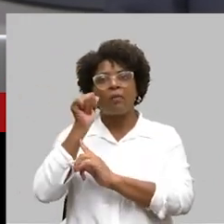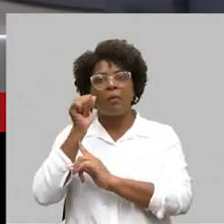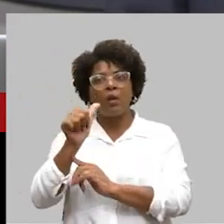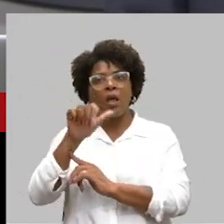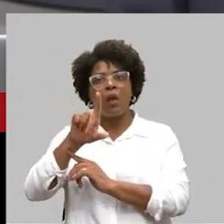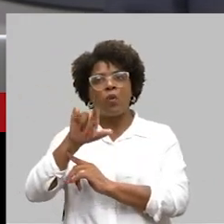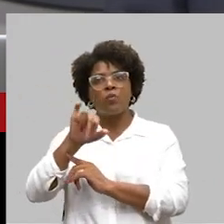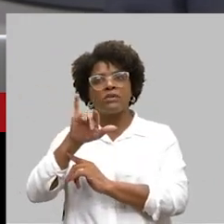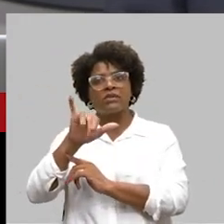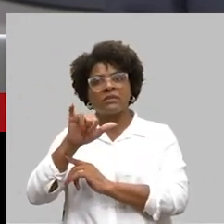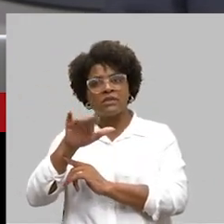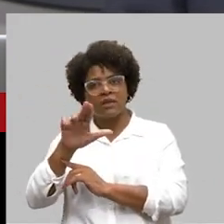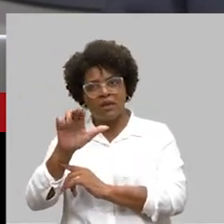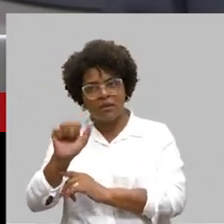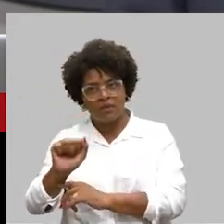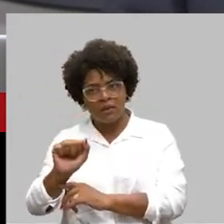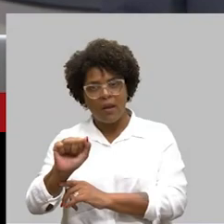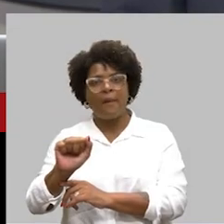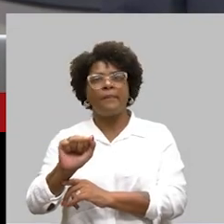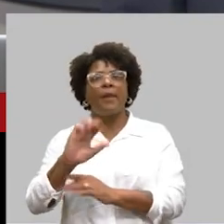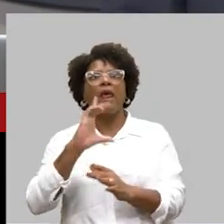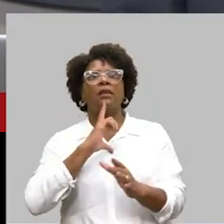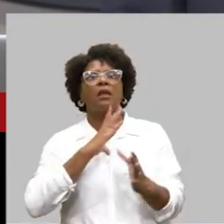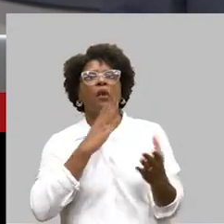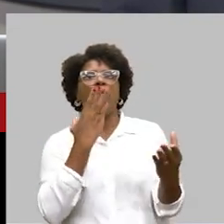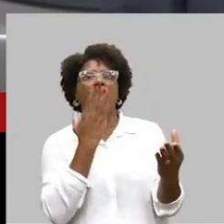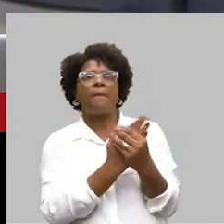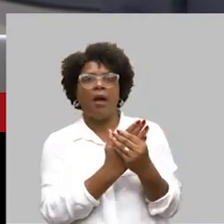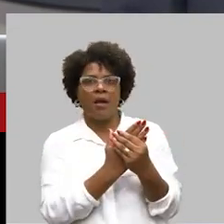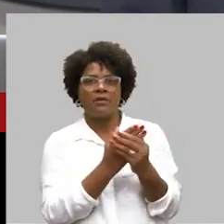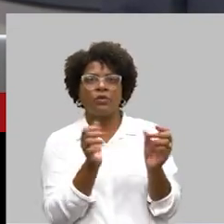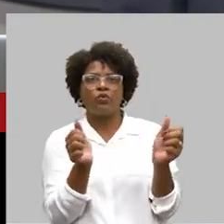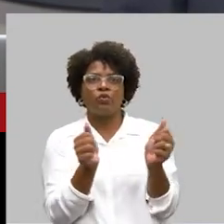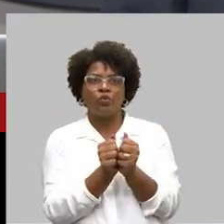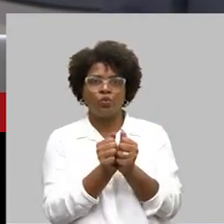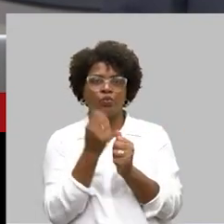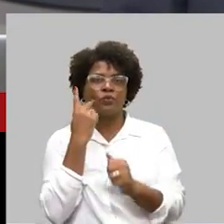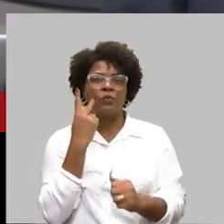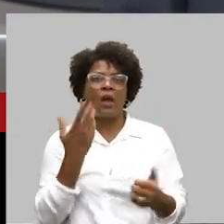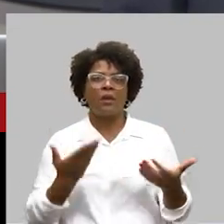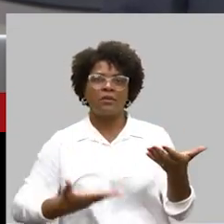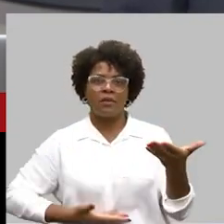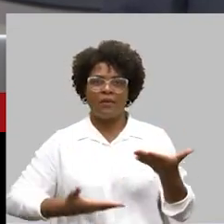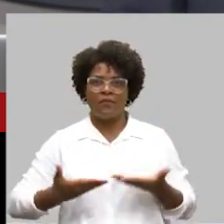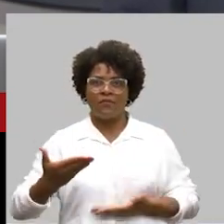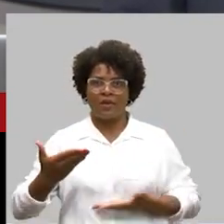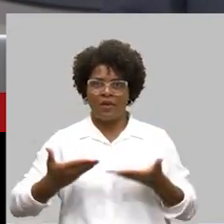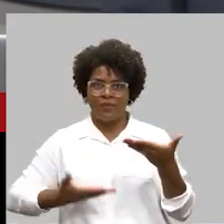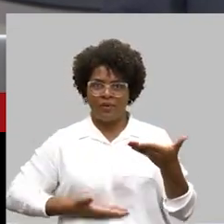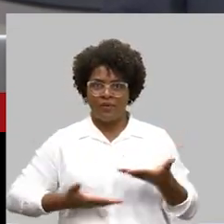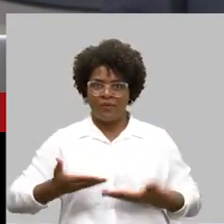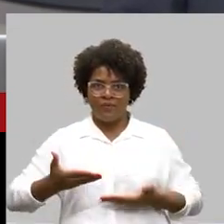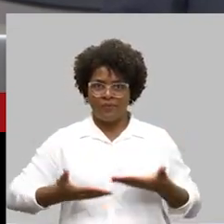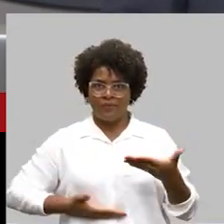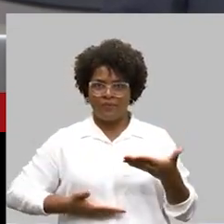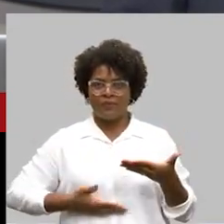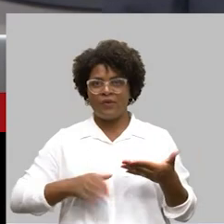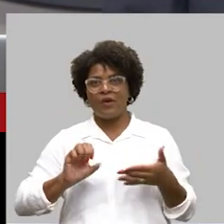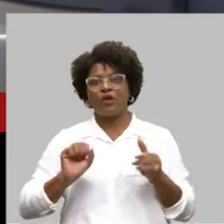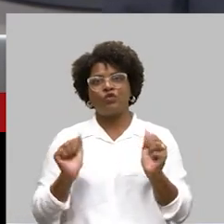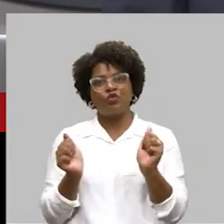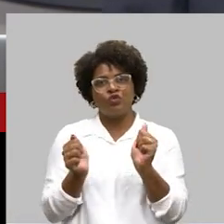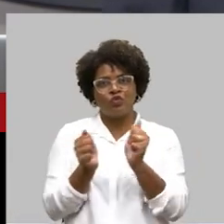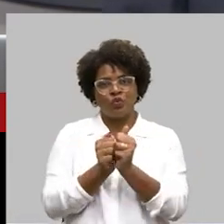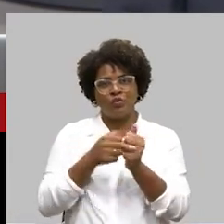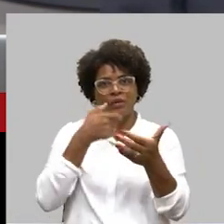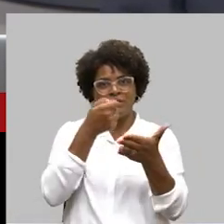fora e e na pastinha dos juntos para servir eu é juntos para servir juntas para lutar é